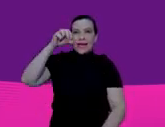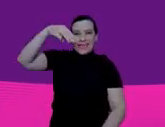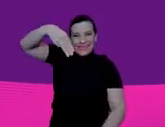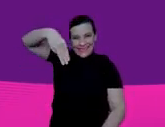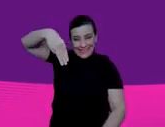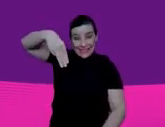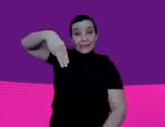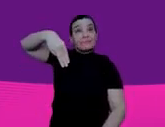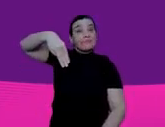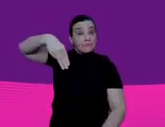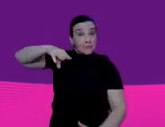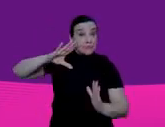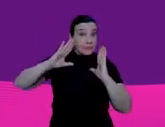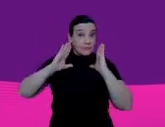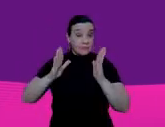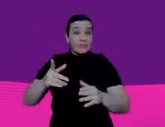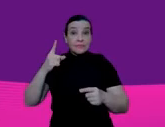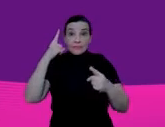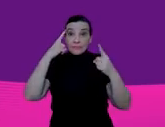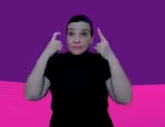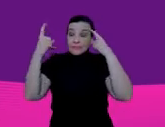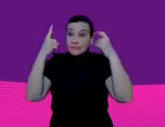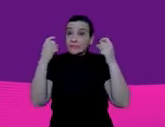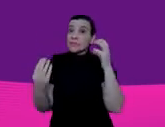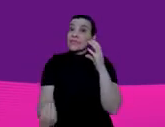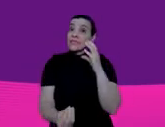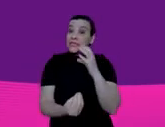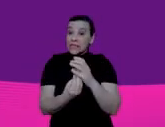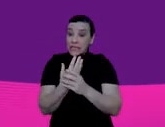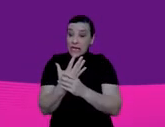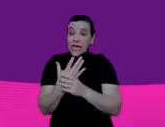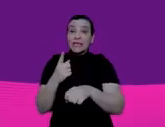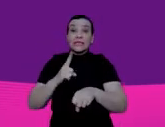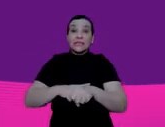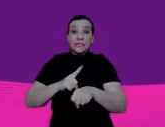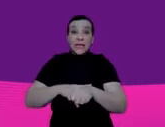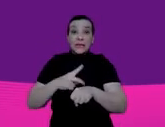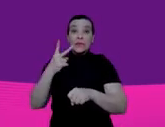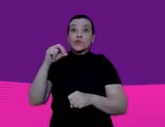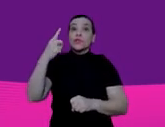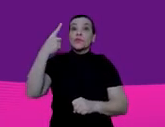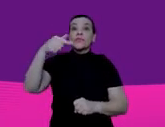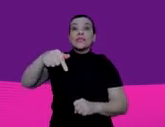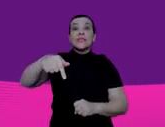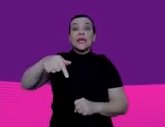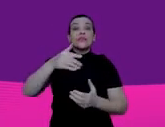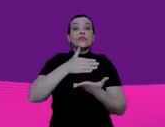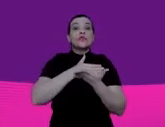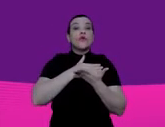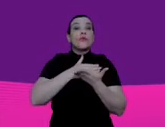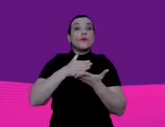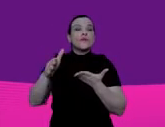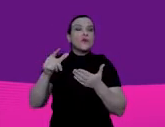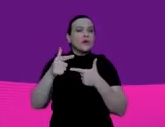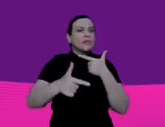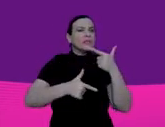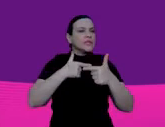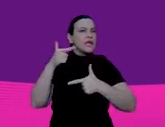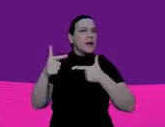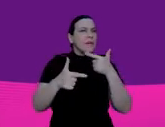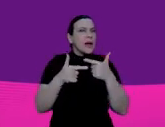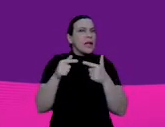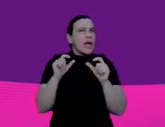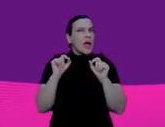desenvolvida há algum tempo já. Em 2017, a gente começou a trabalhar sobre essa geração de